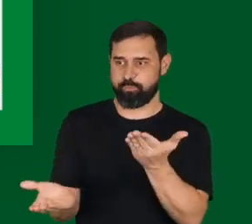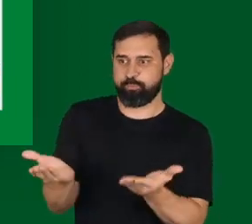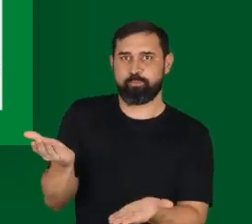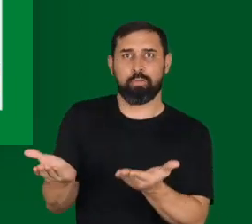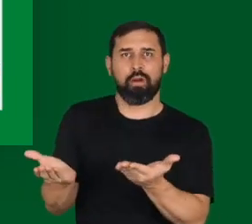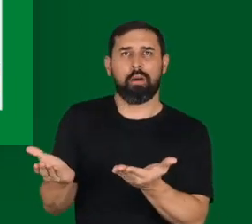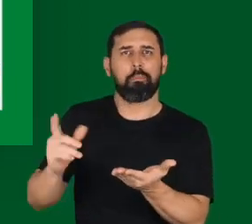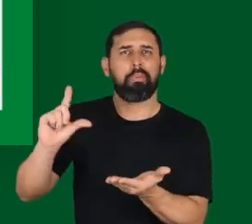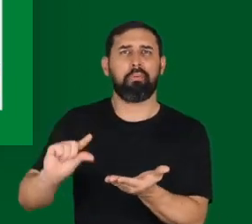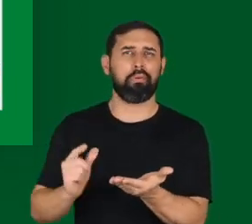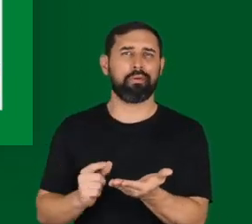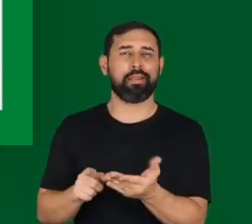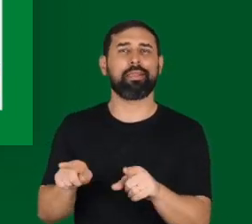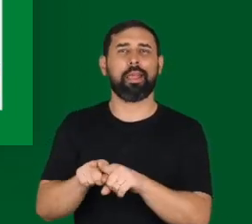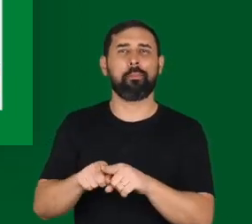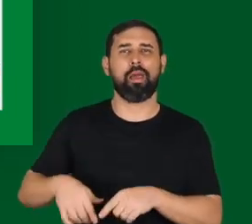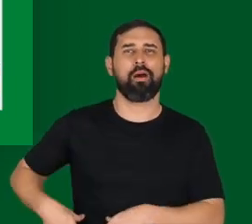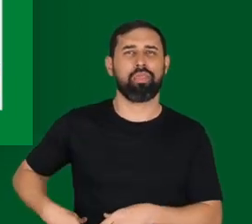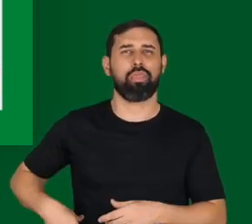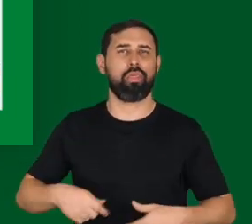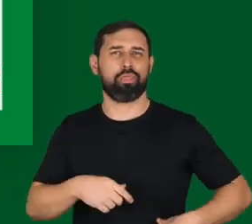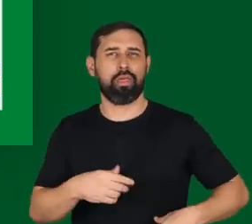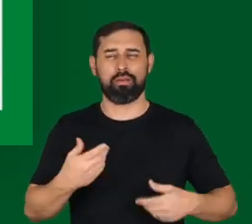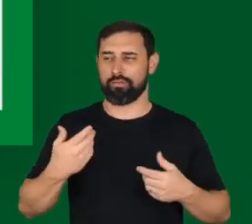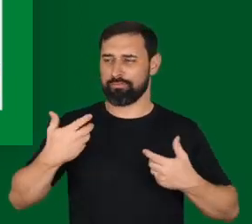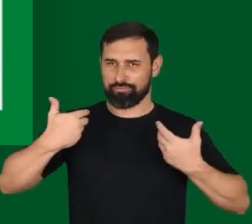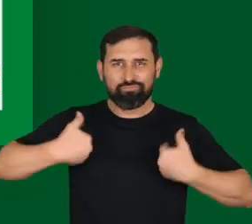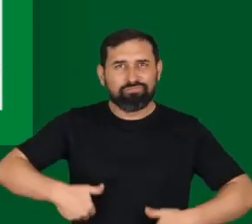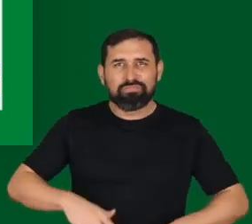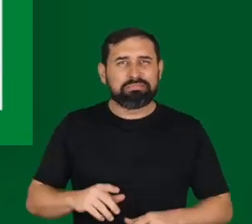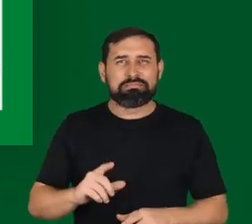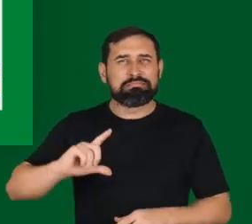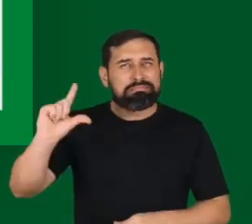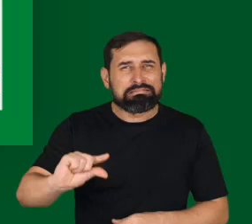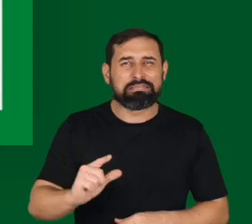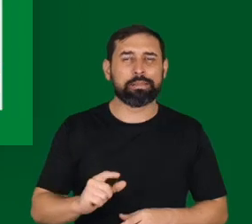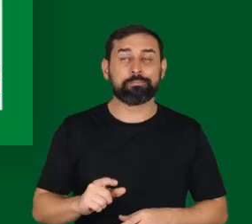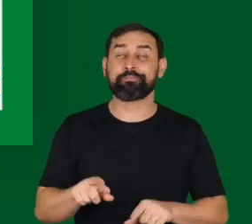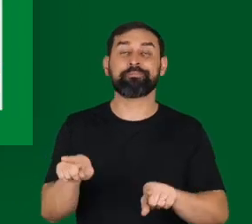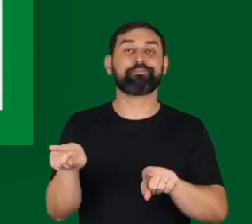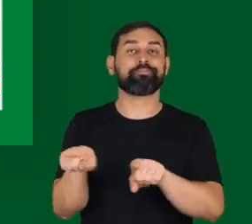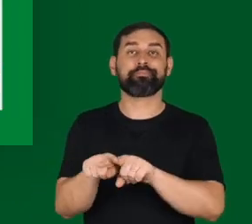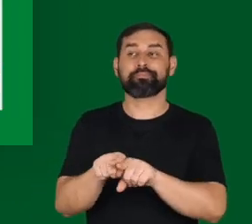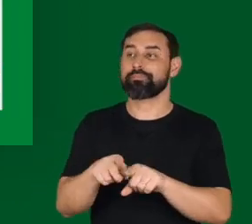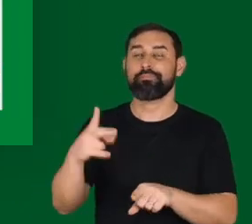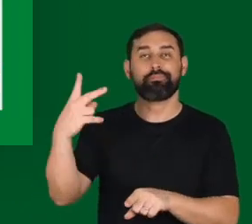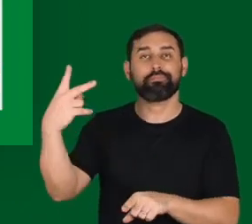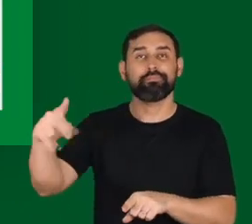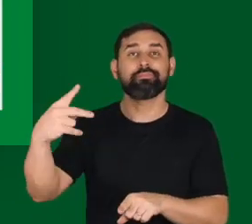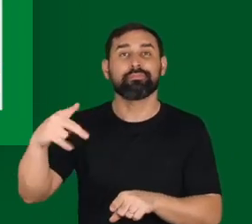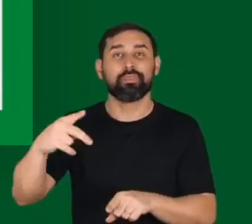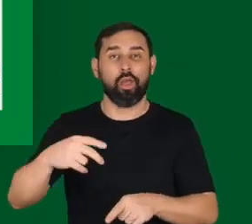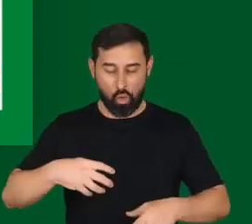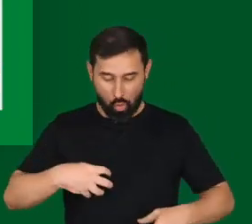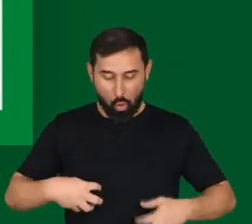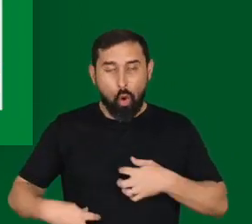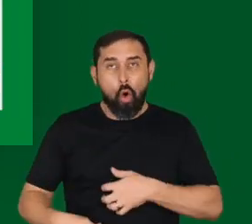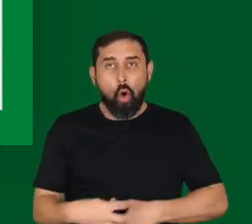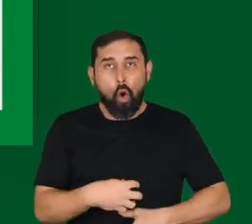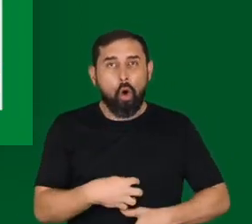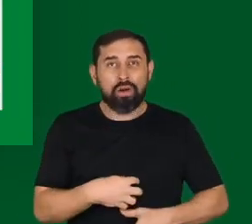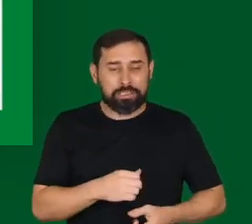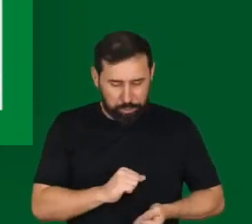tem menor massa corporal, menor tecido gorduroso e tecido conjuntivo. Ela tem uma maior